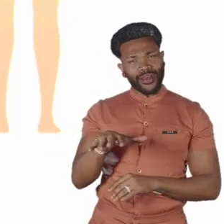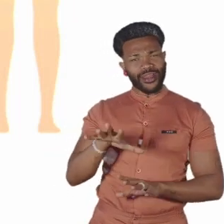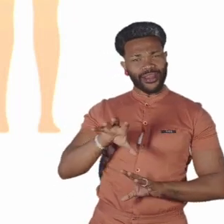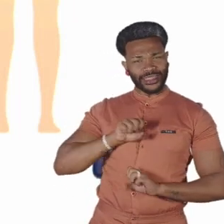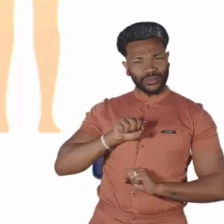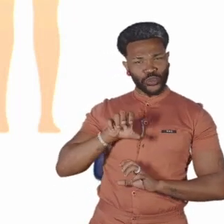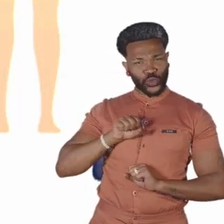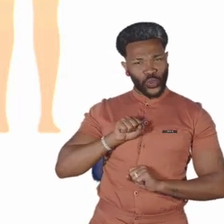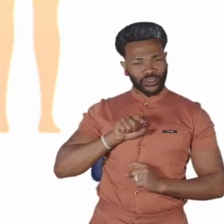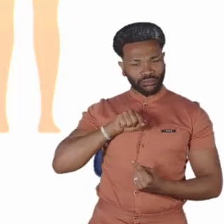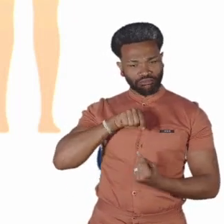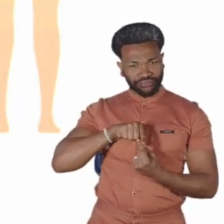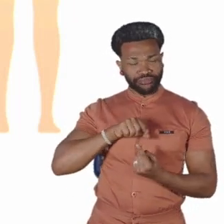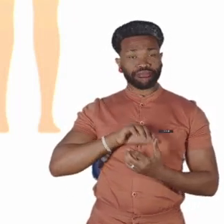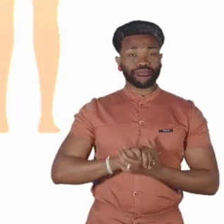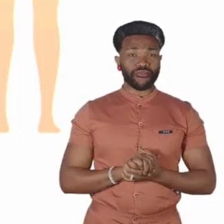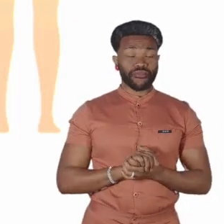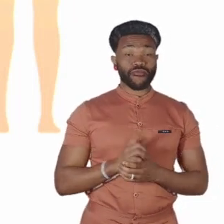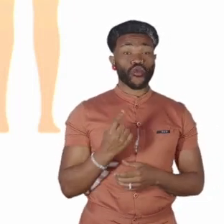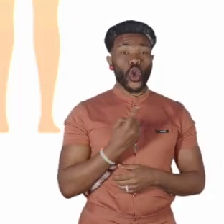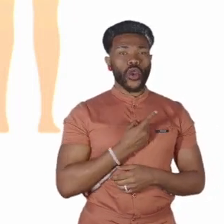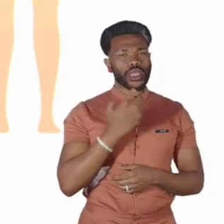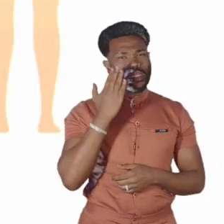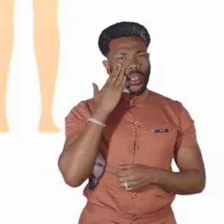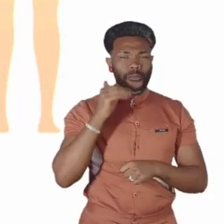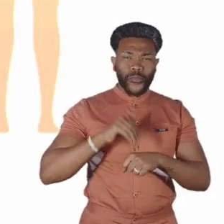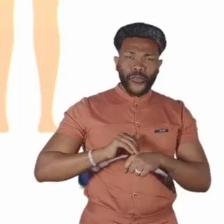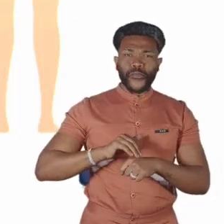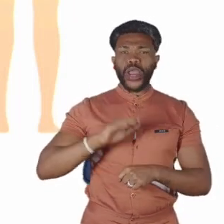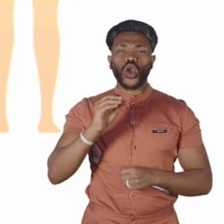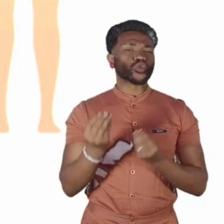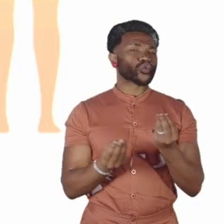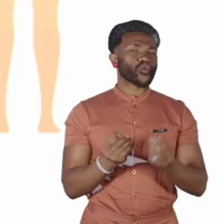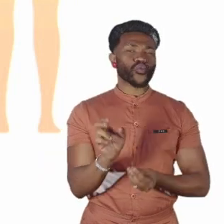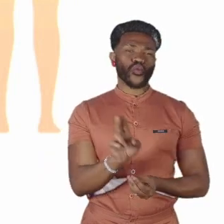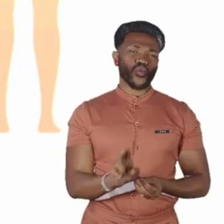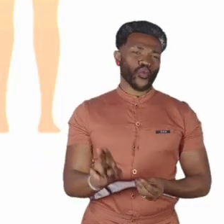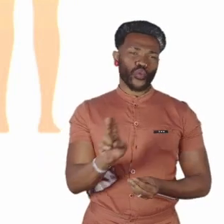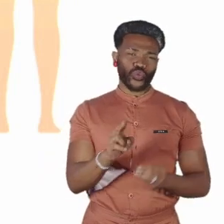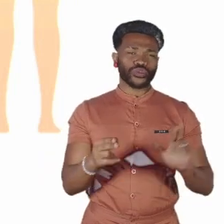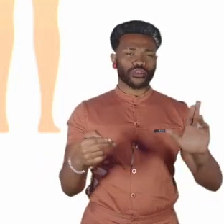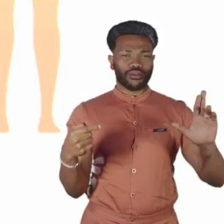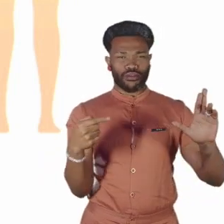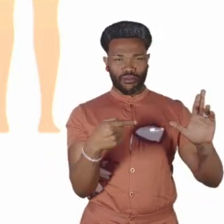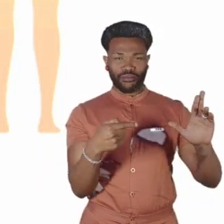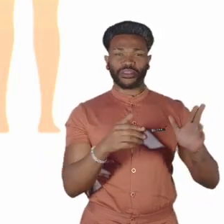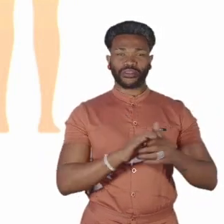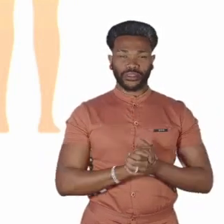receptores, a gente começa a entender um pouco mais as aplicações da cannabis.